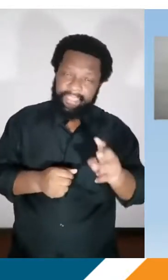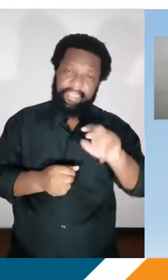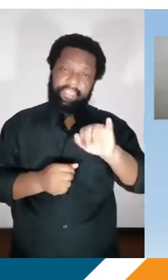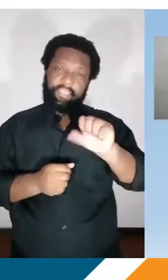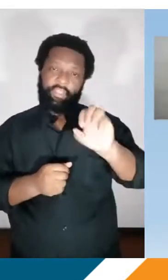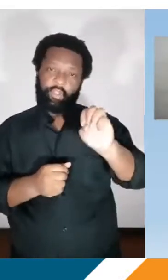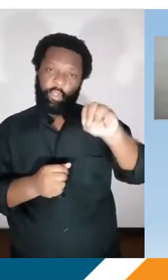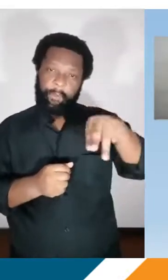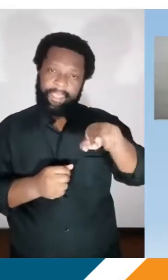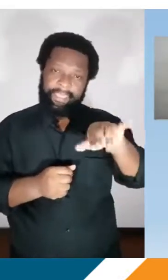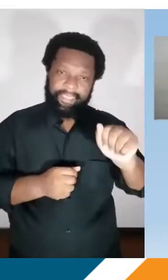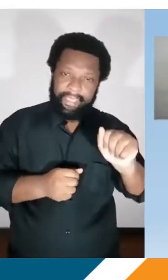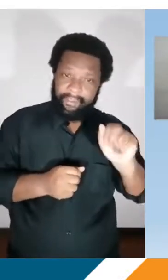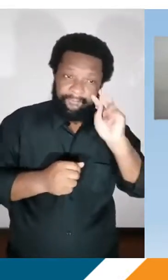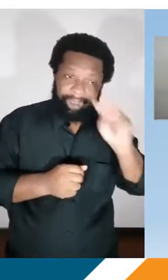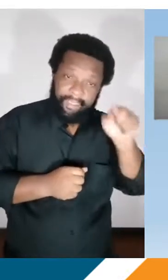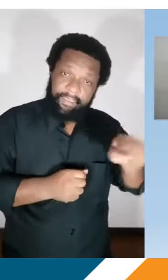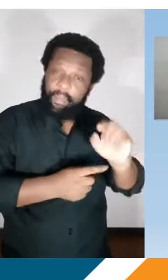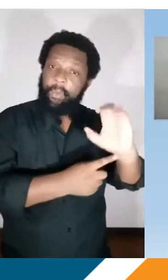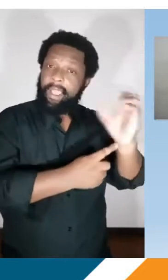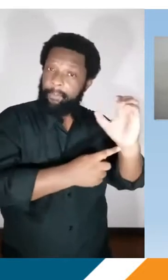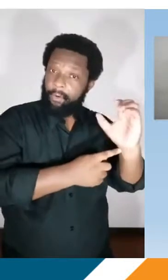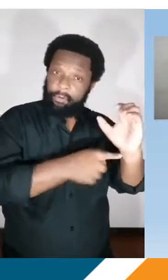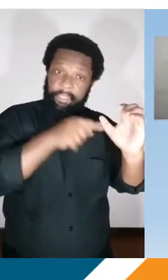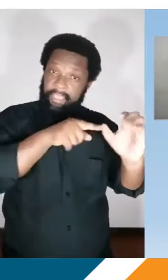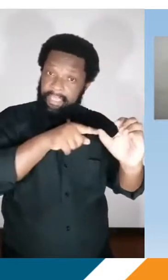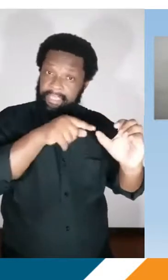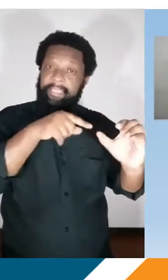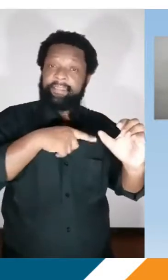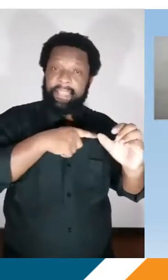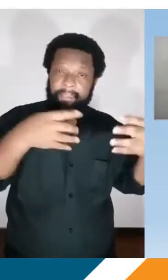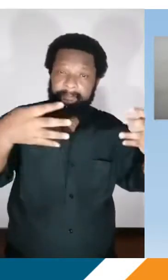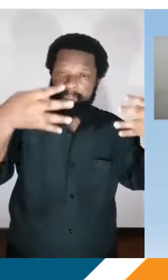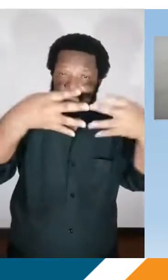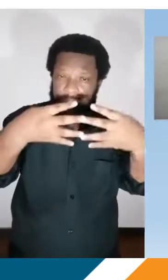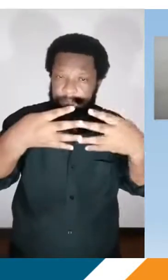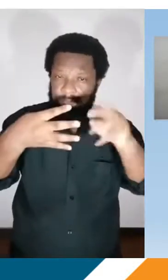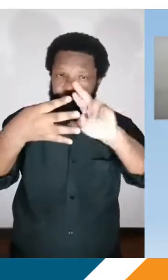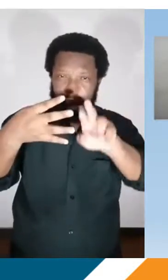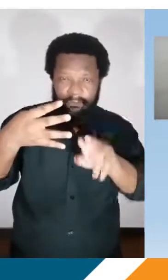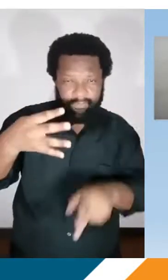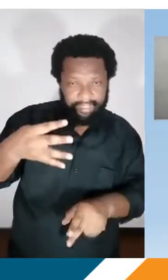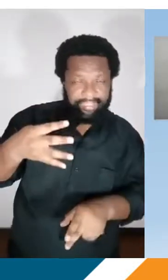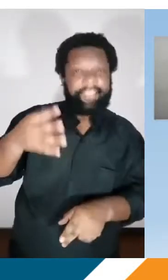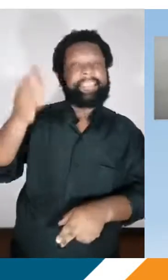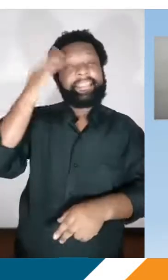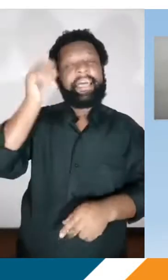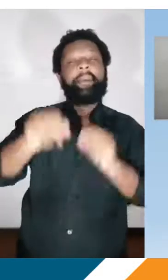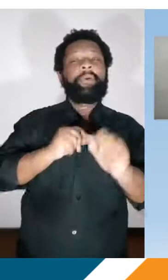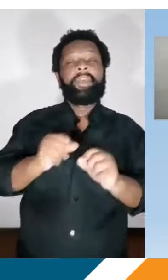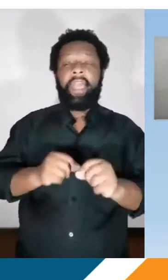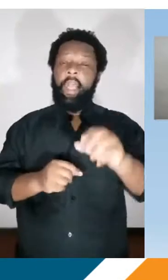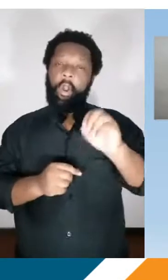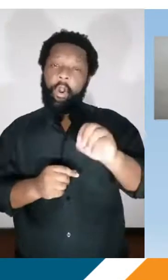ver uma coisa de isomeria, repare o carbono, tá? Se vocês virem o carbono fazendo 4 ligações diferentes, vocês já vão